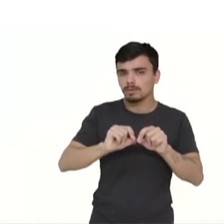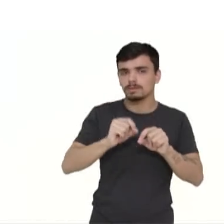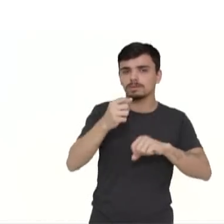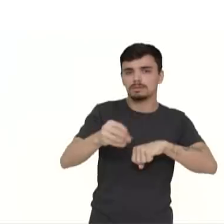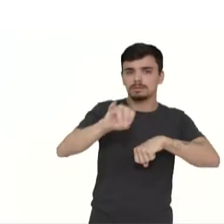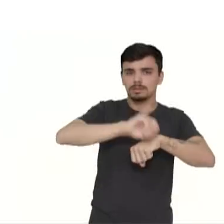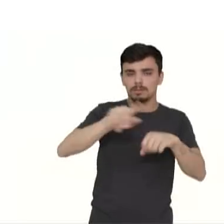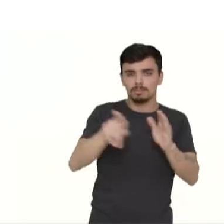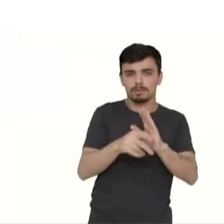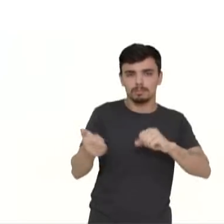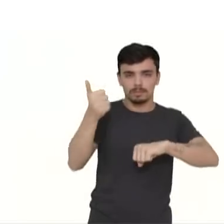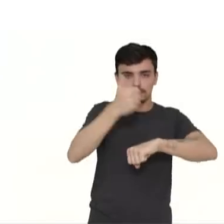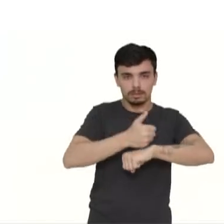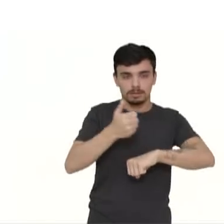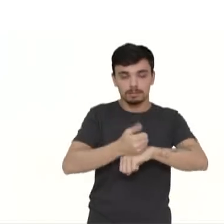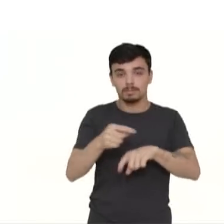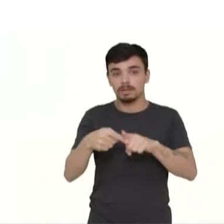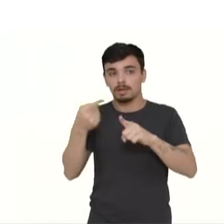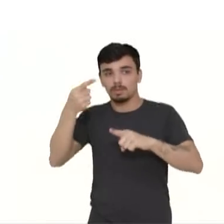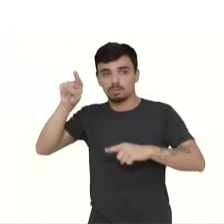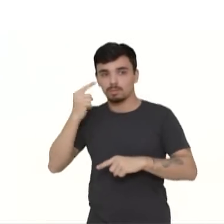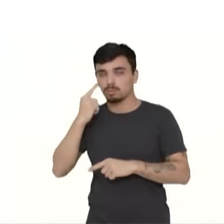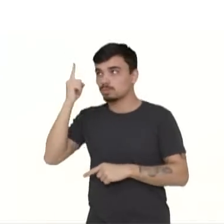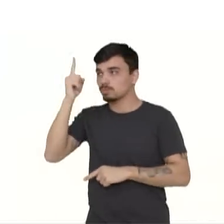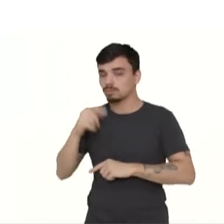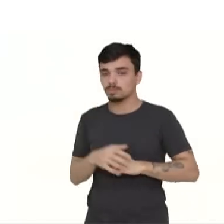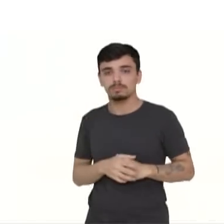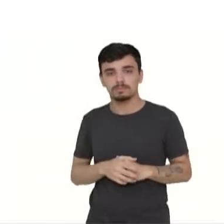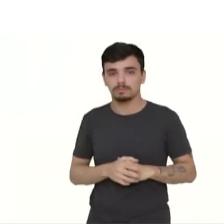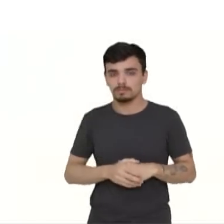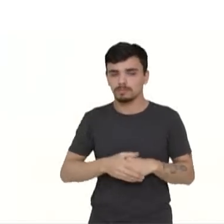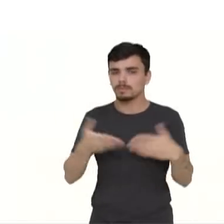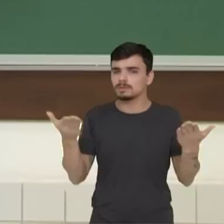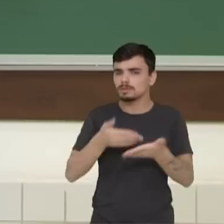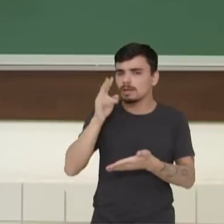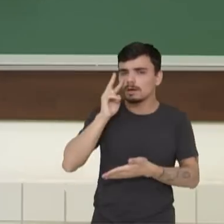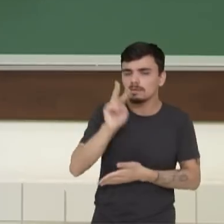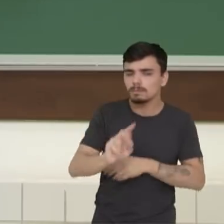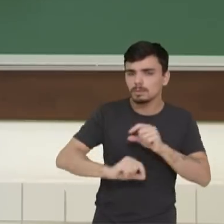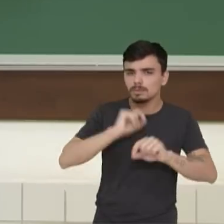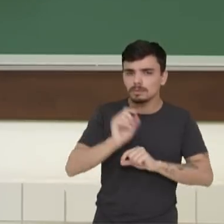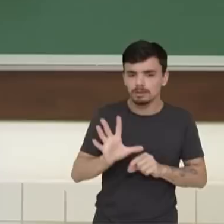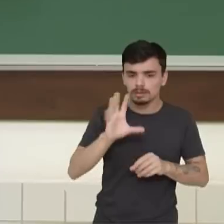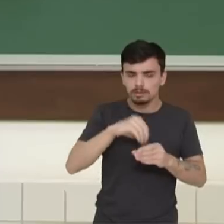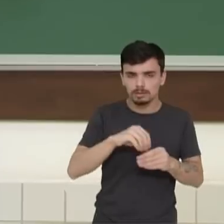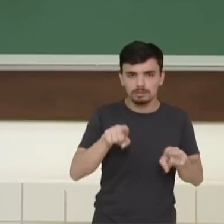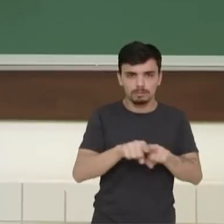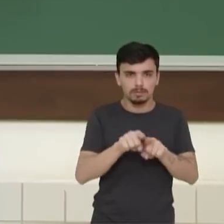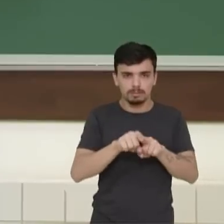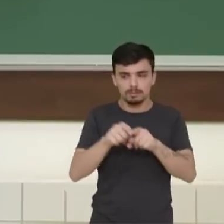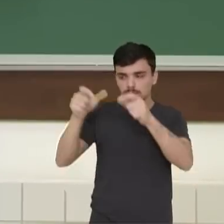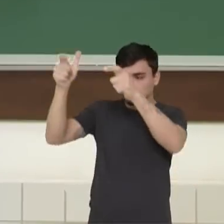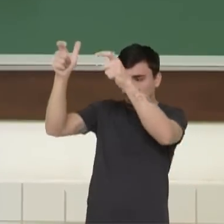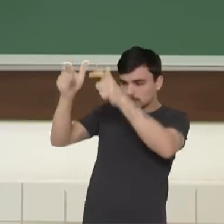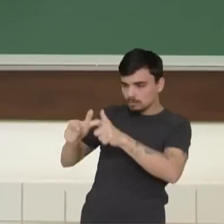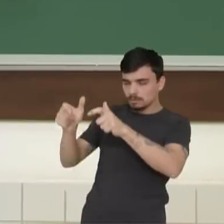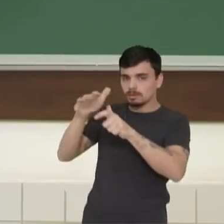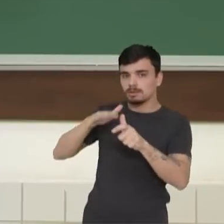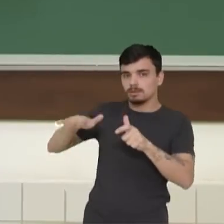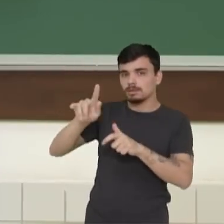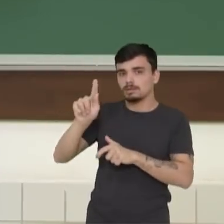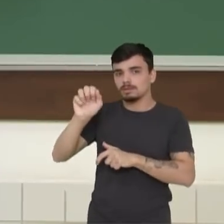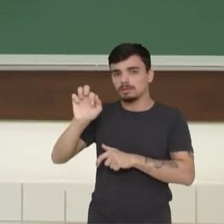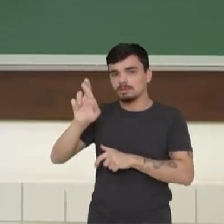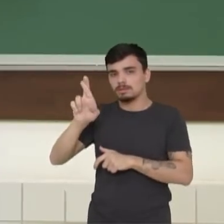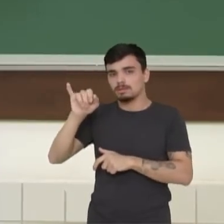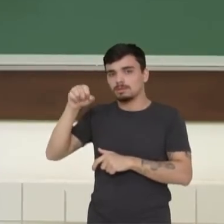e a subsistência. Nós vimos também que desses reinos germânicos, nós vamos ter um reino